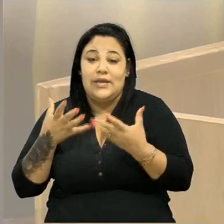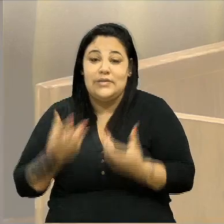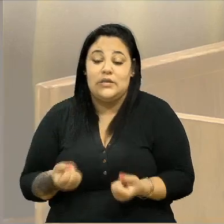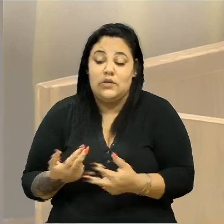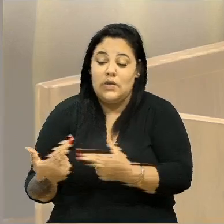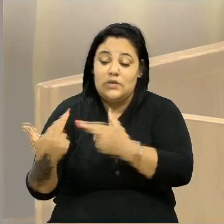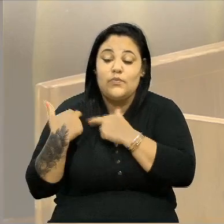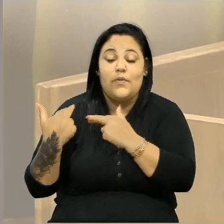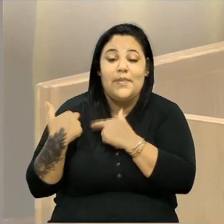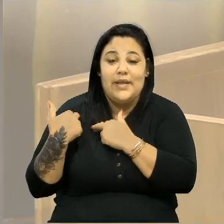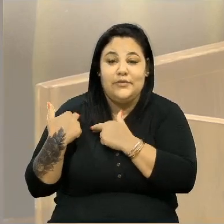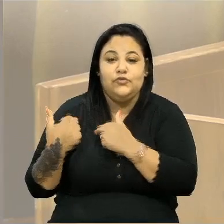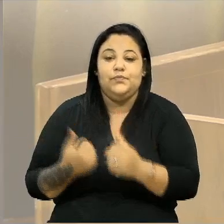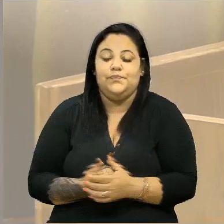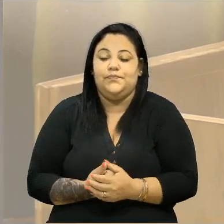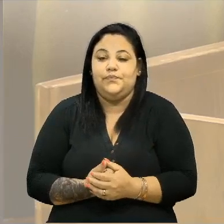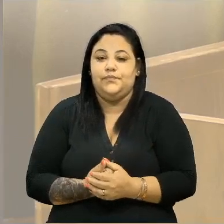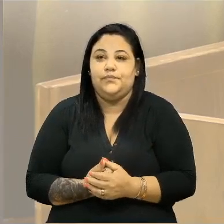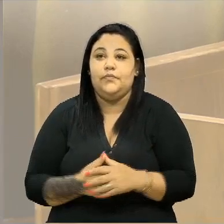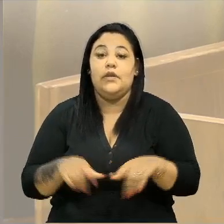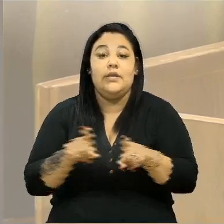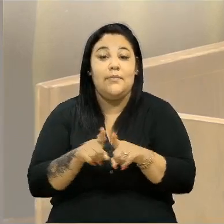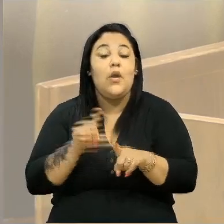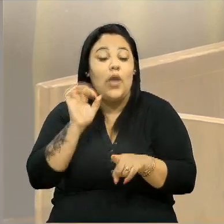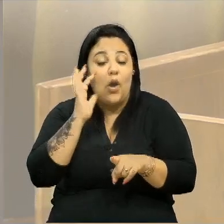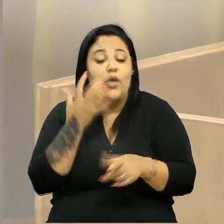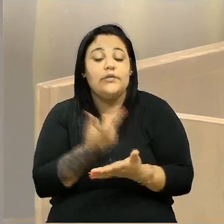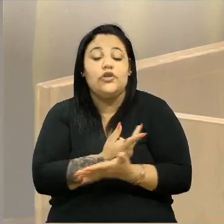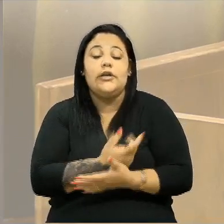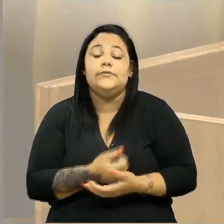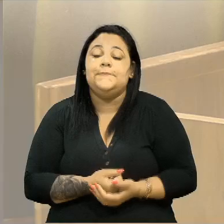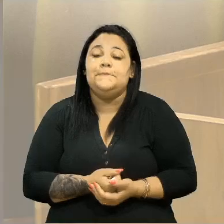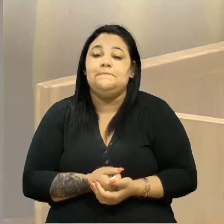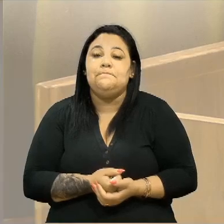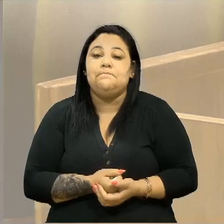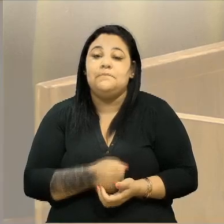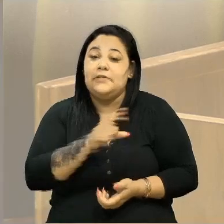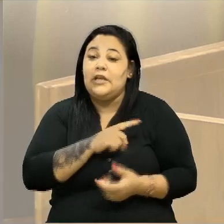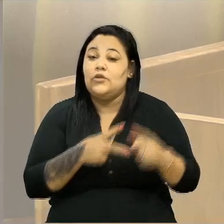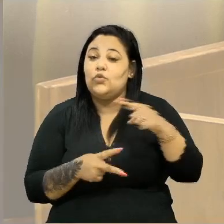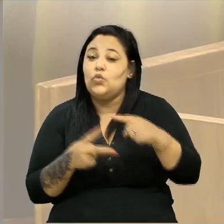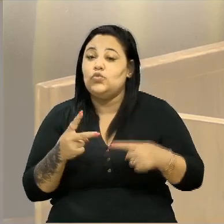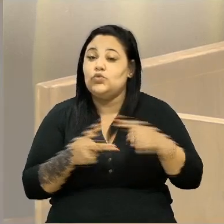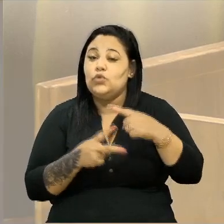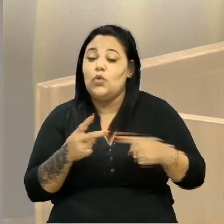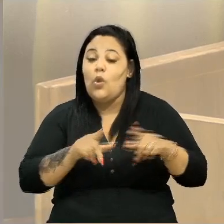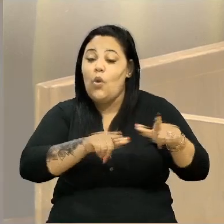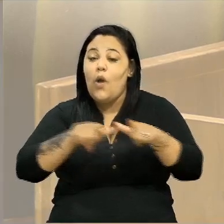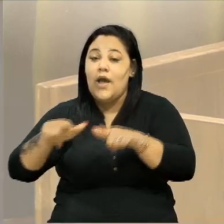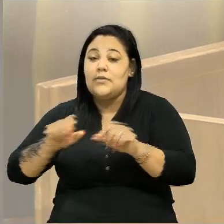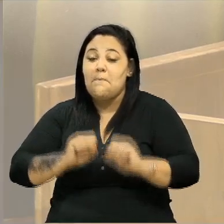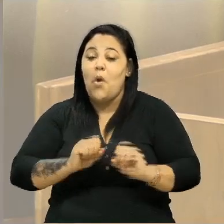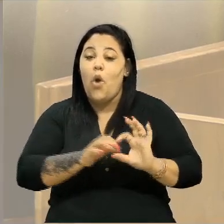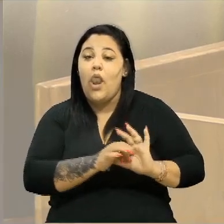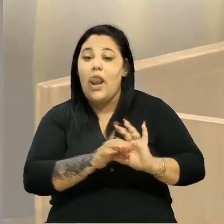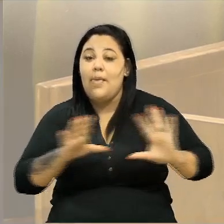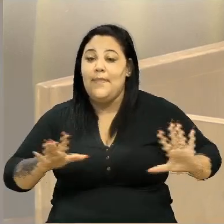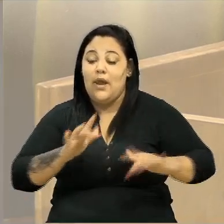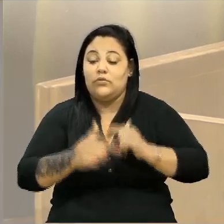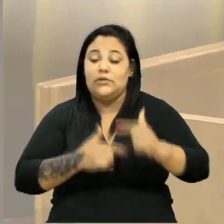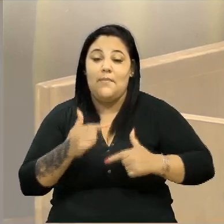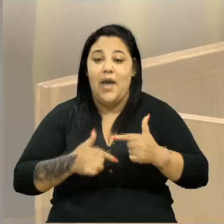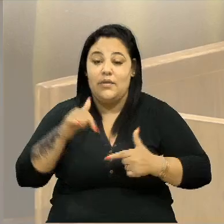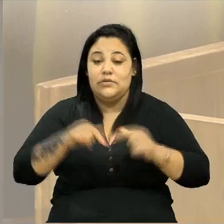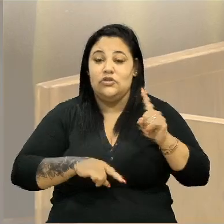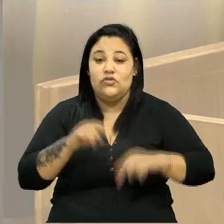responsabilidade por ela, incluindo os danos causados. Existem 2 órgãos que podem autorizar funcionamento dessa atividade, da atividade